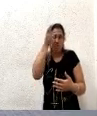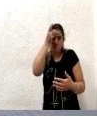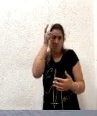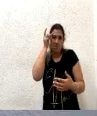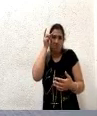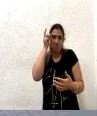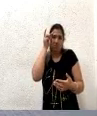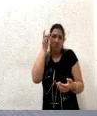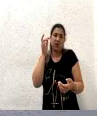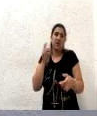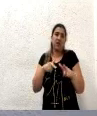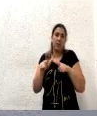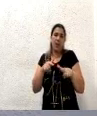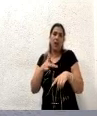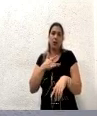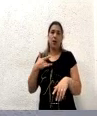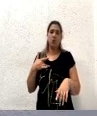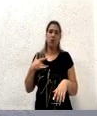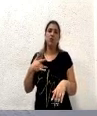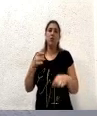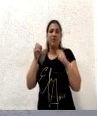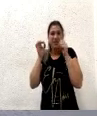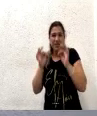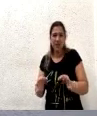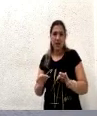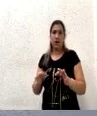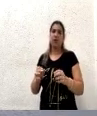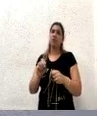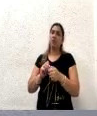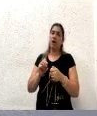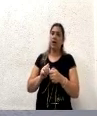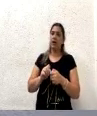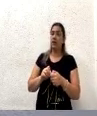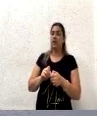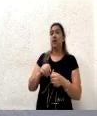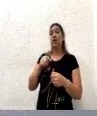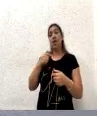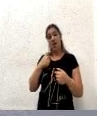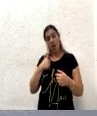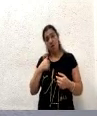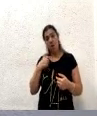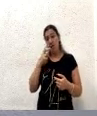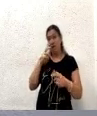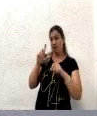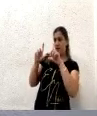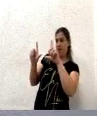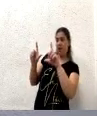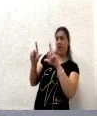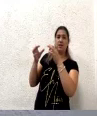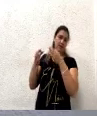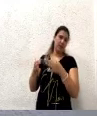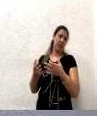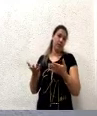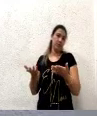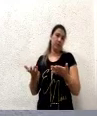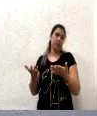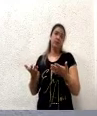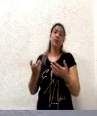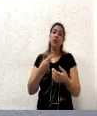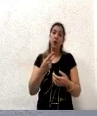se não quiser. Dá para acreditar que o profissional de saúde vai ler e vai fazer? Não, não